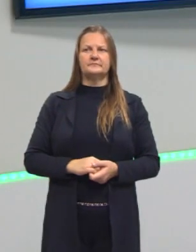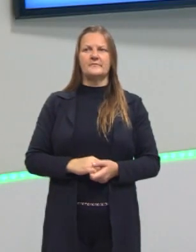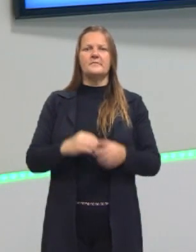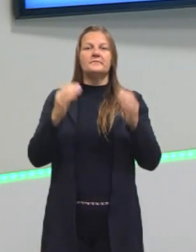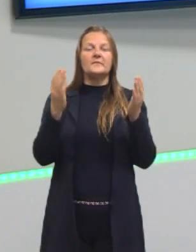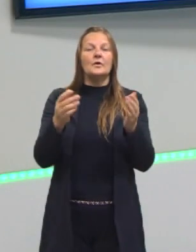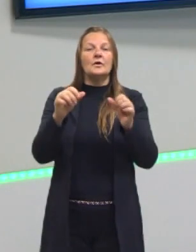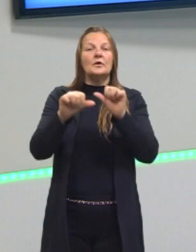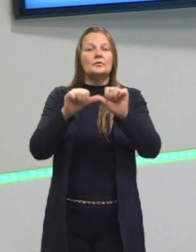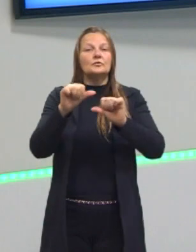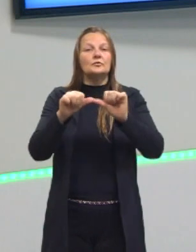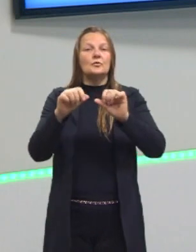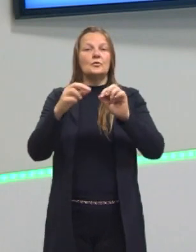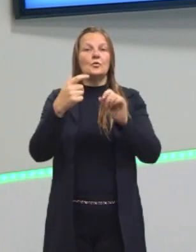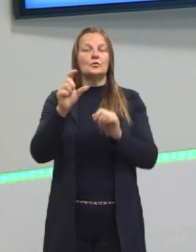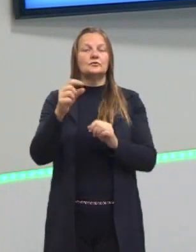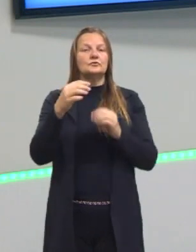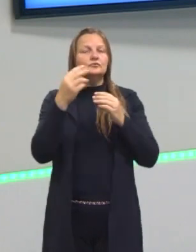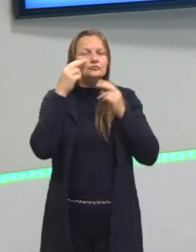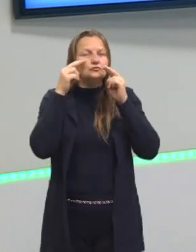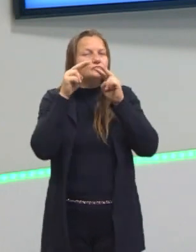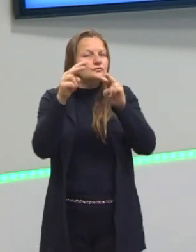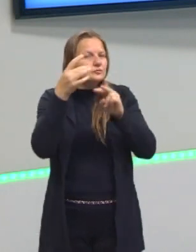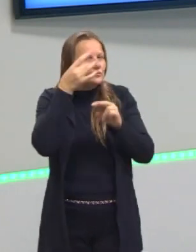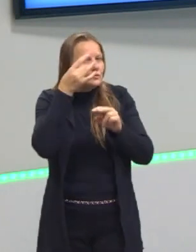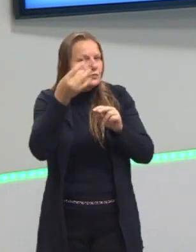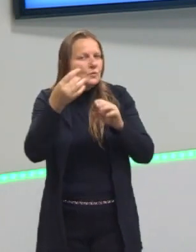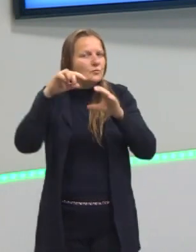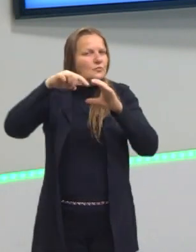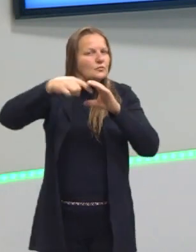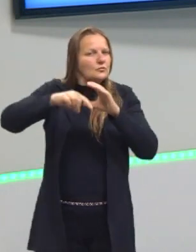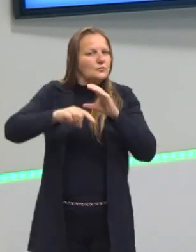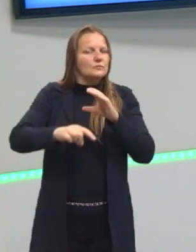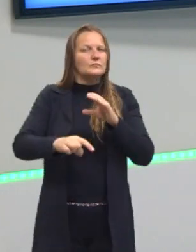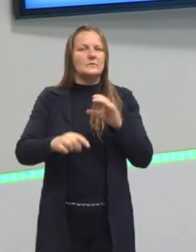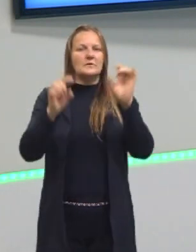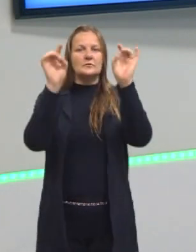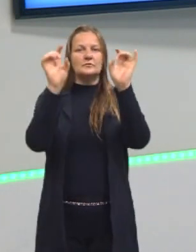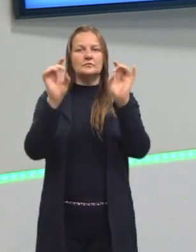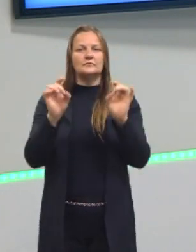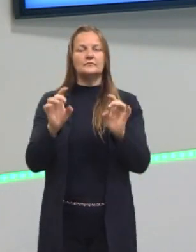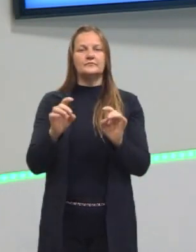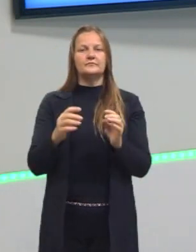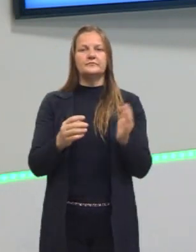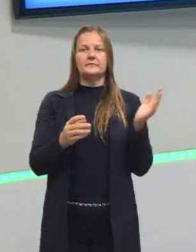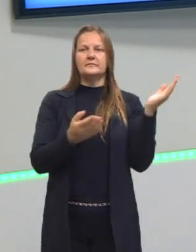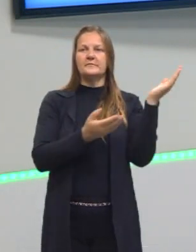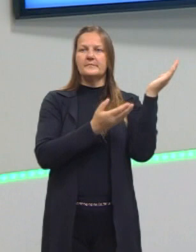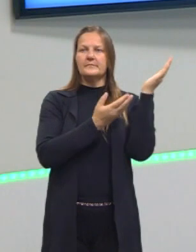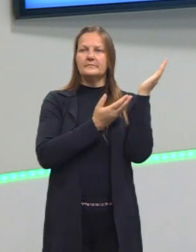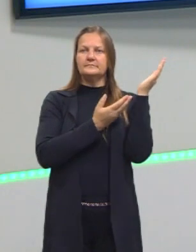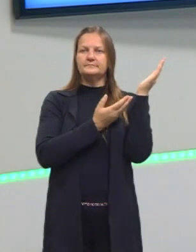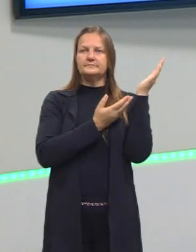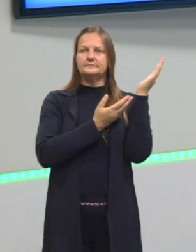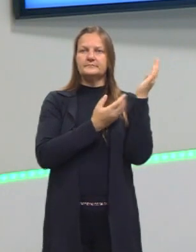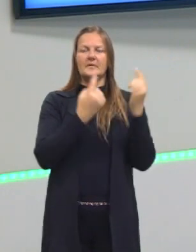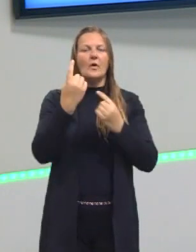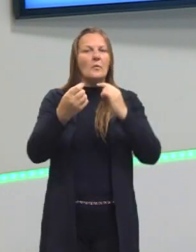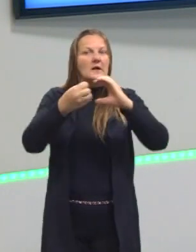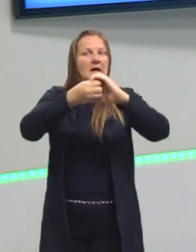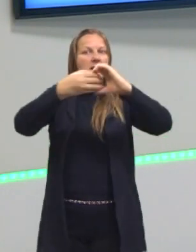agora nós vamos dar uma olhadinha um pouco mais específico na matriz quadrada porque ela tem algumas características